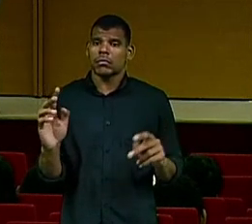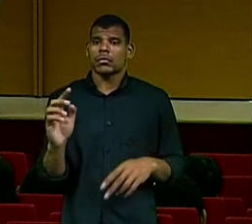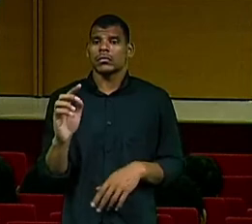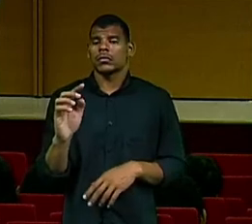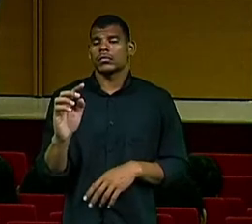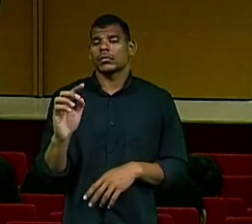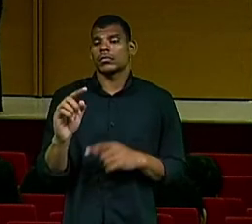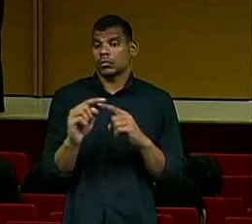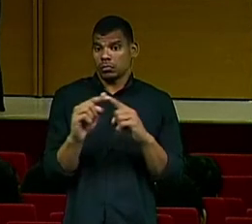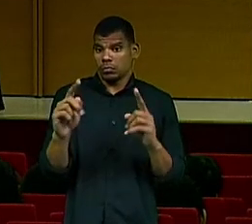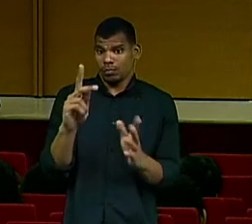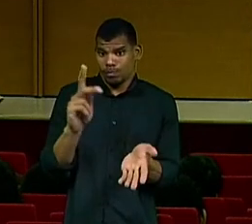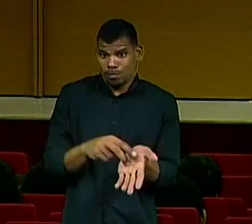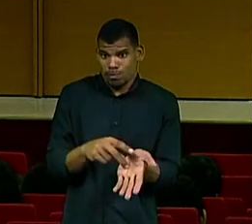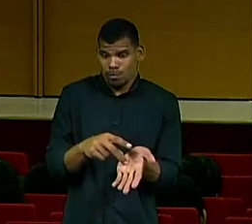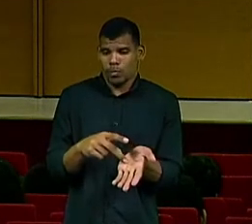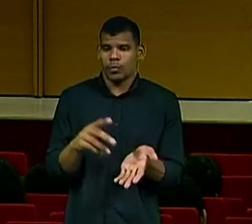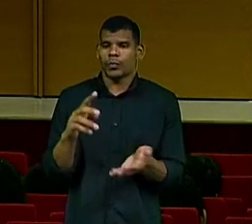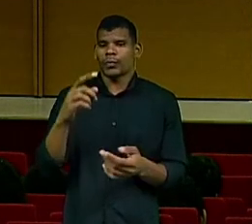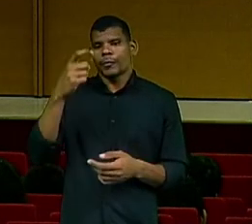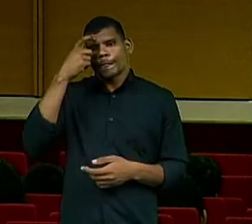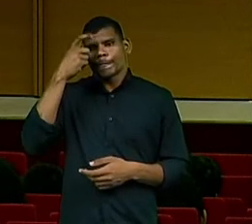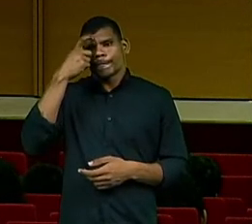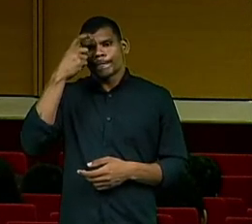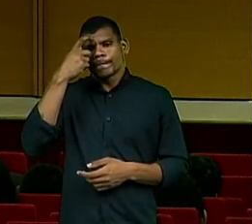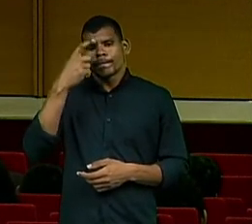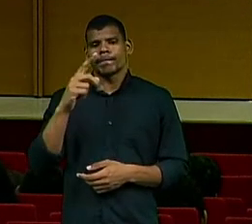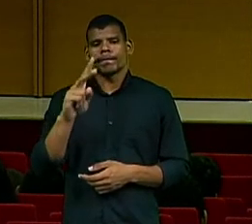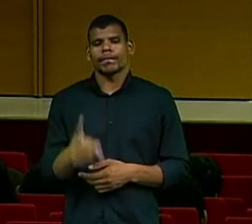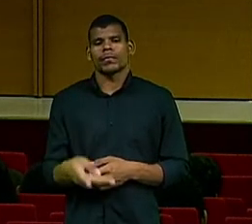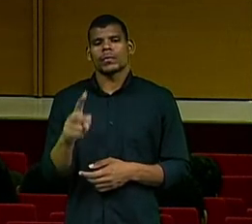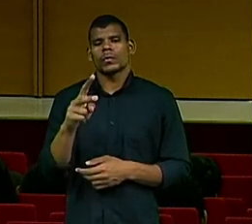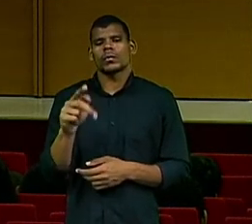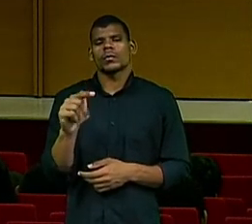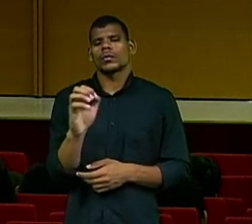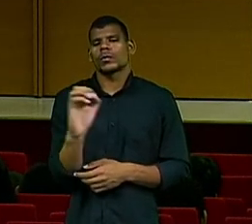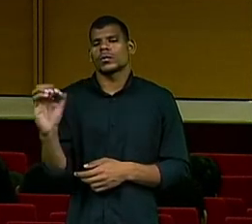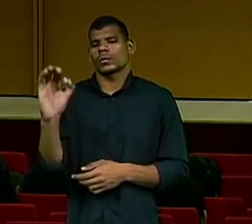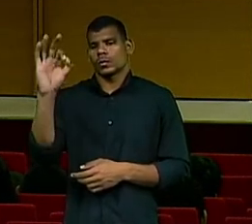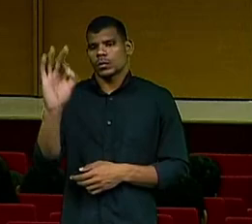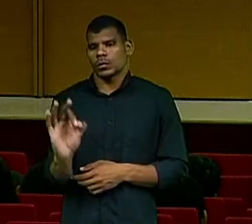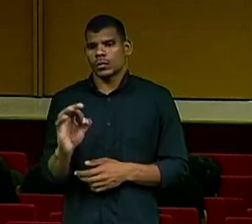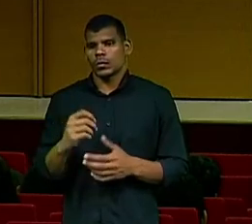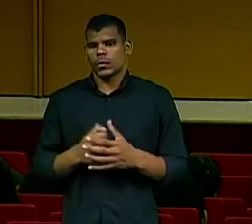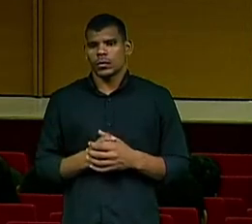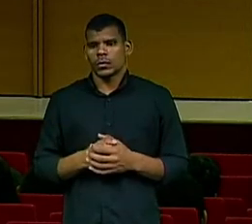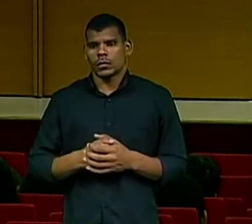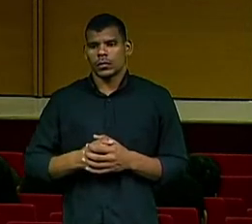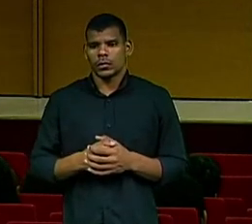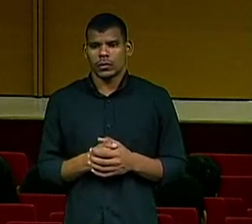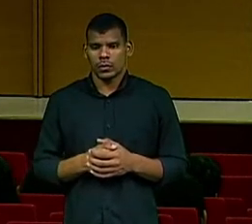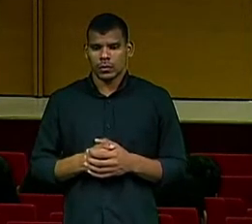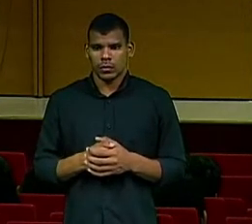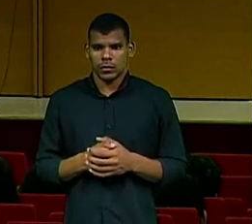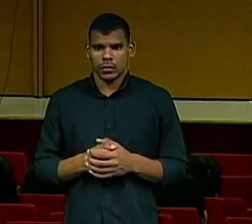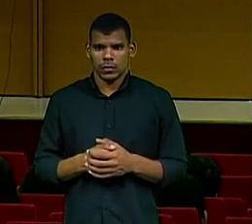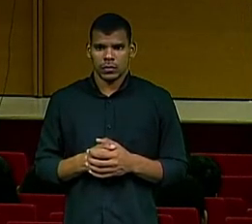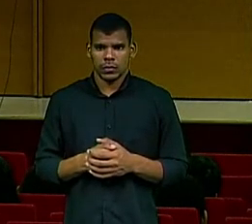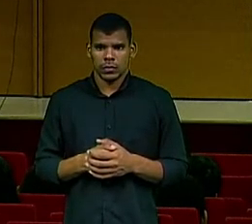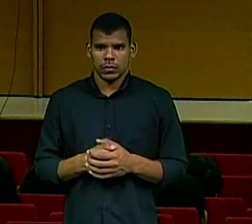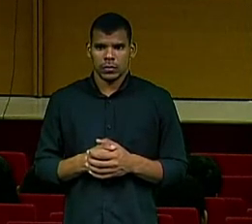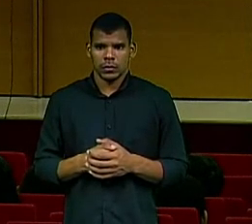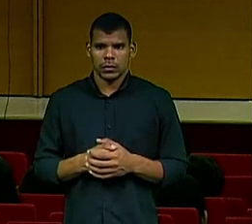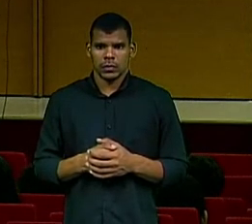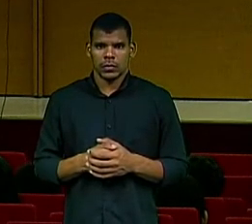mas imagina uma inflação de 2.700 foi assim que termina o governo de José